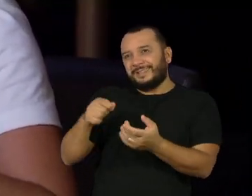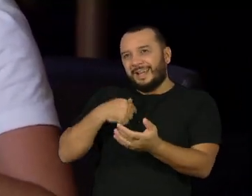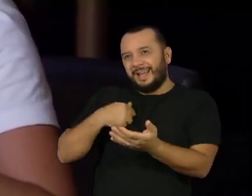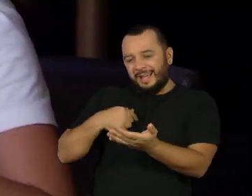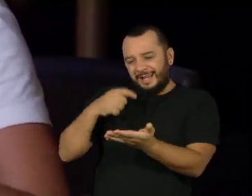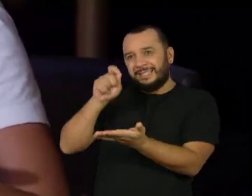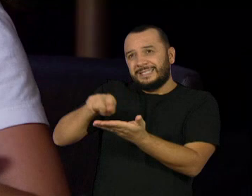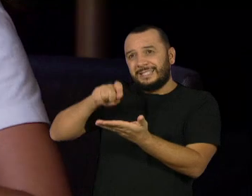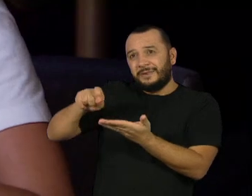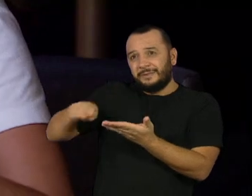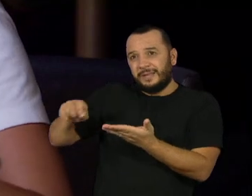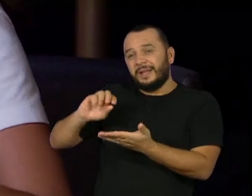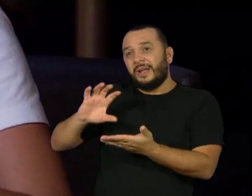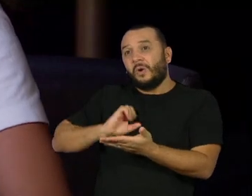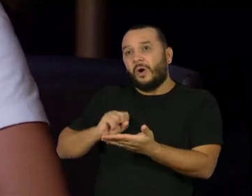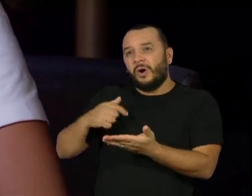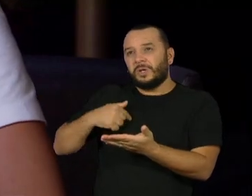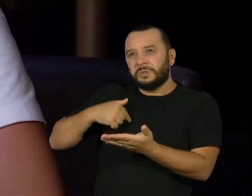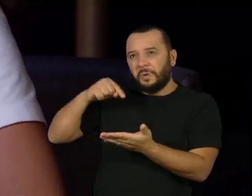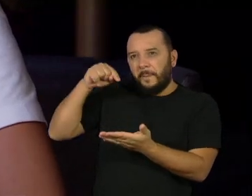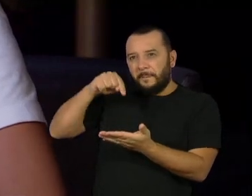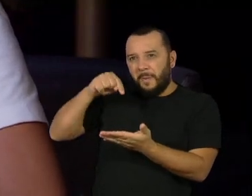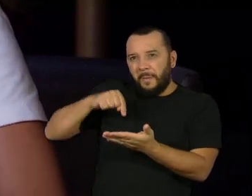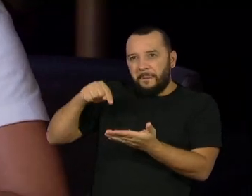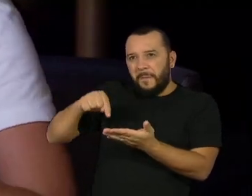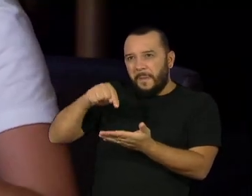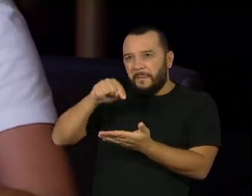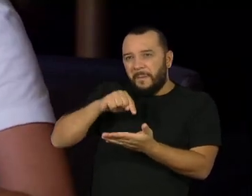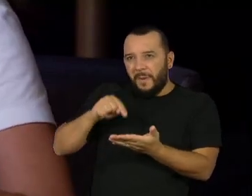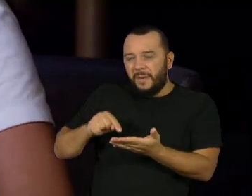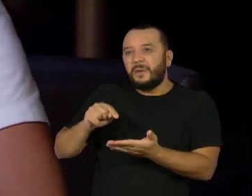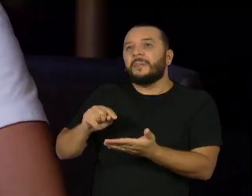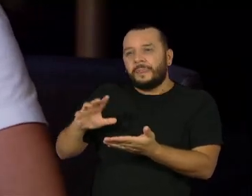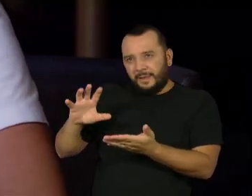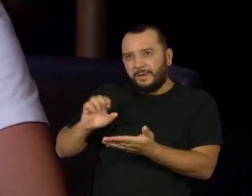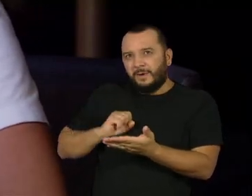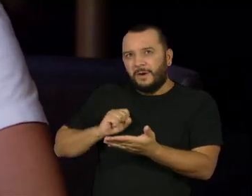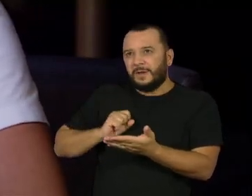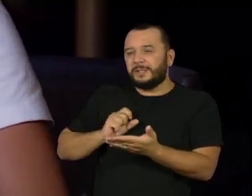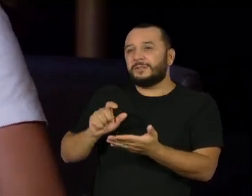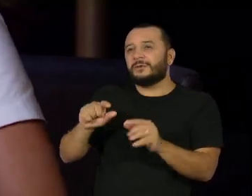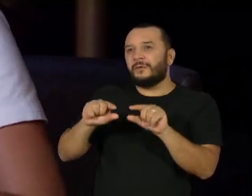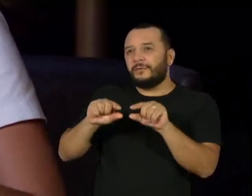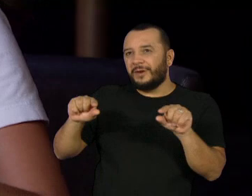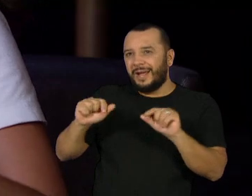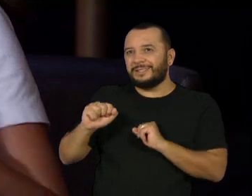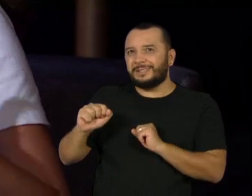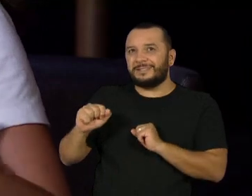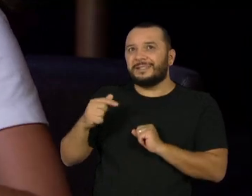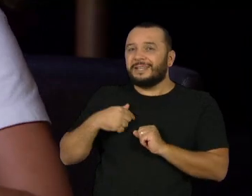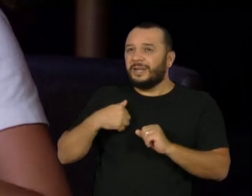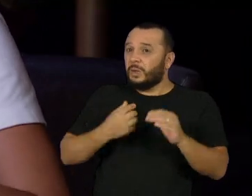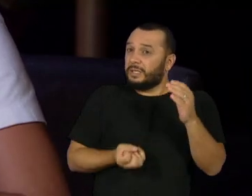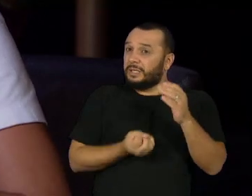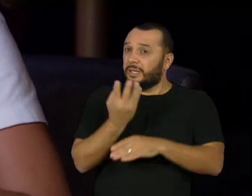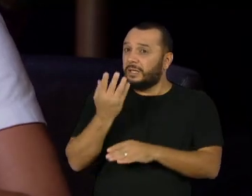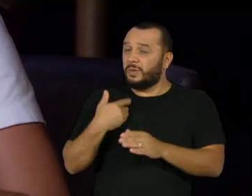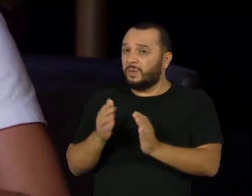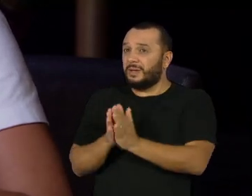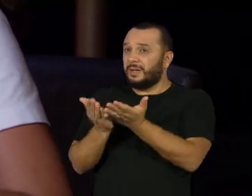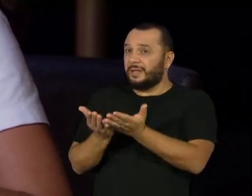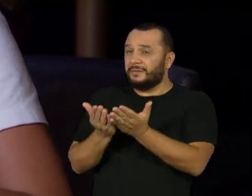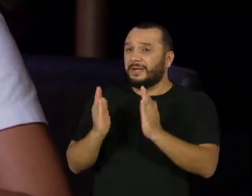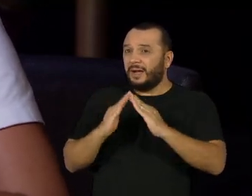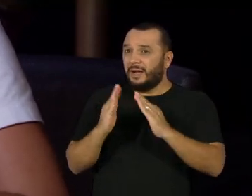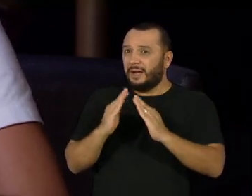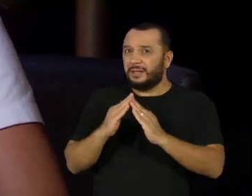furos no papel. Eu gosto de fazer furos em livros, por exemplo. Às vezes eu gosto de arrancar frases dos livros. E aí eu crio livros em casa que tem